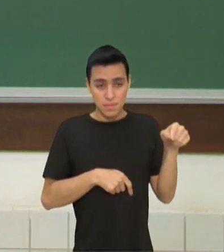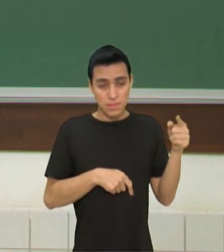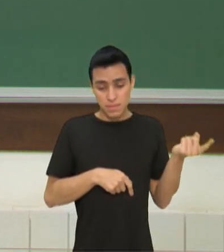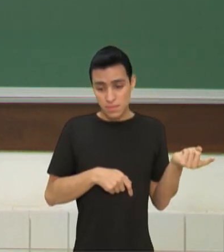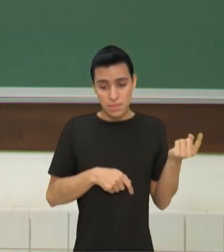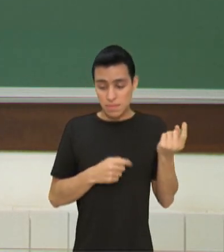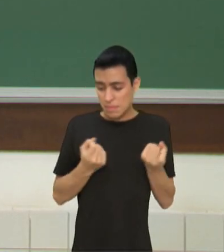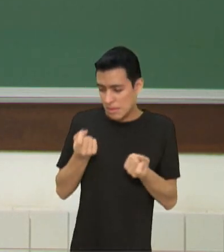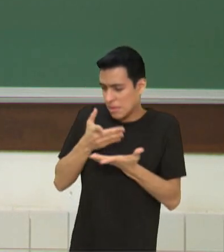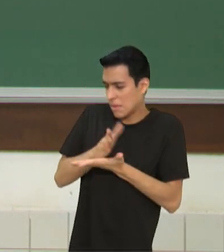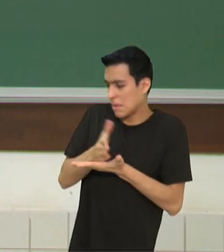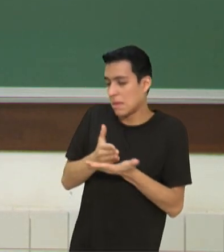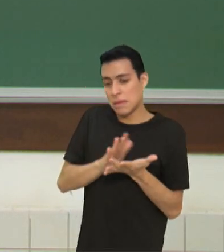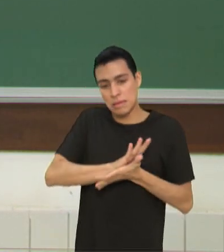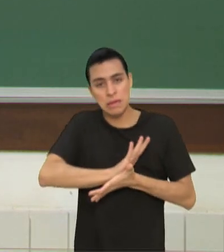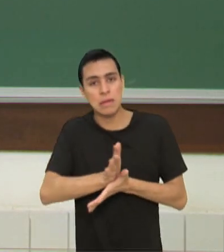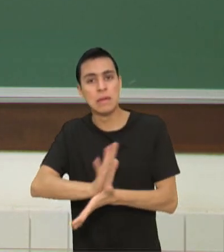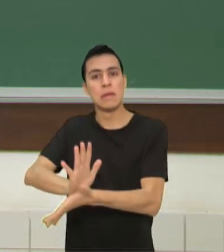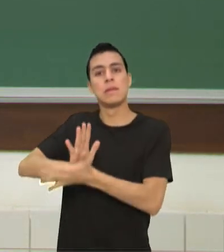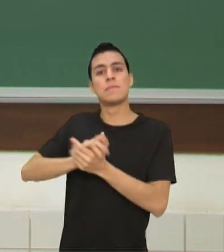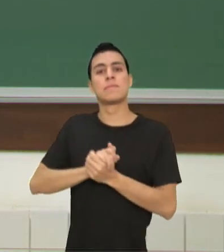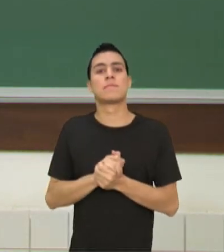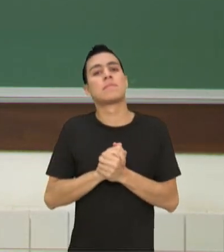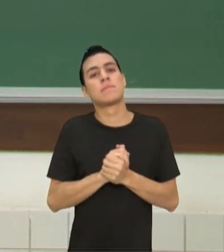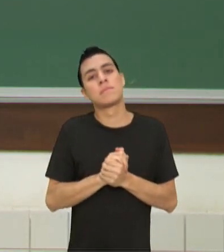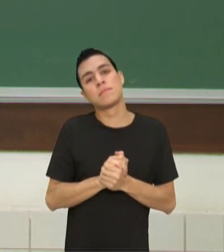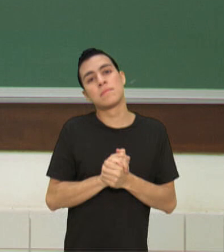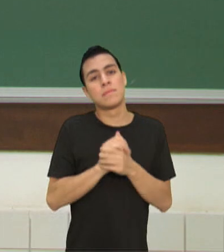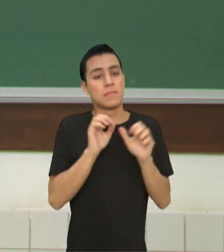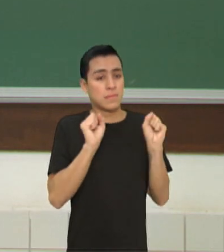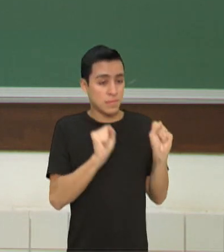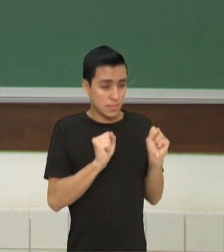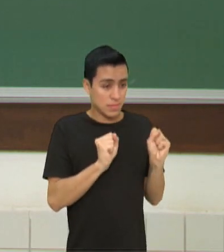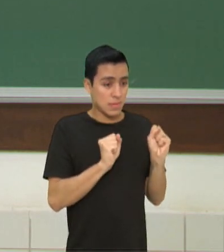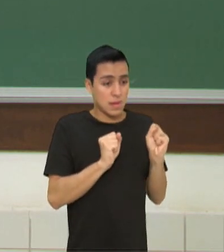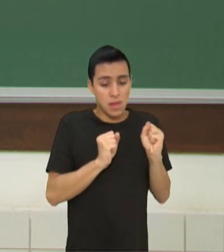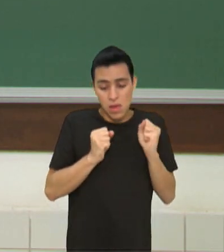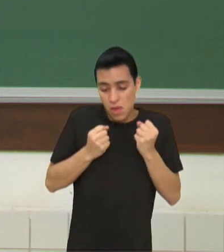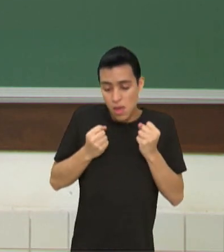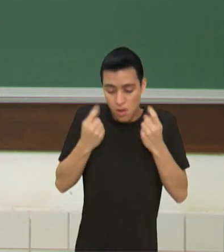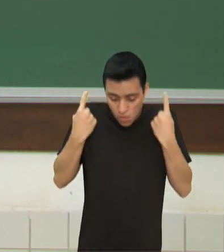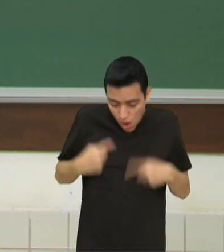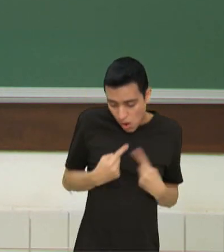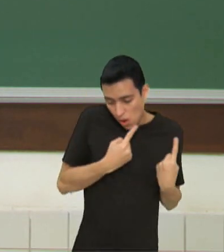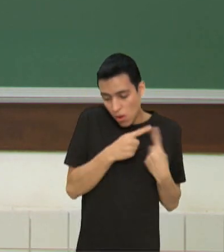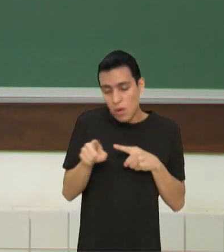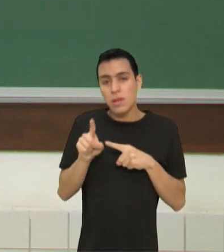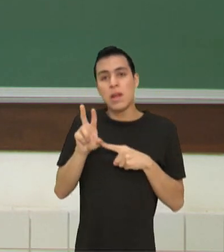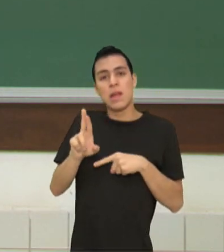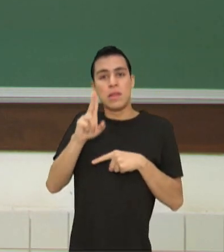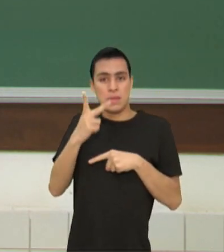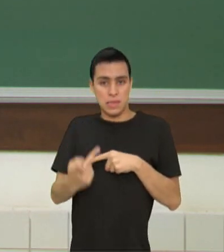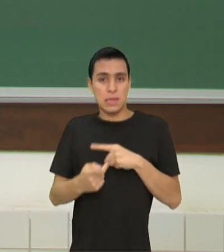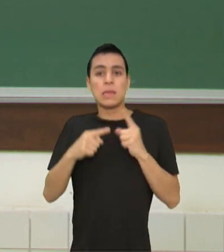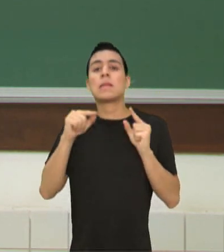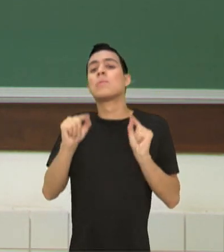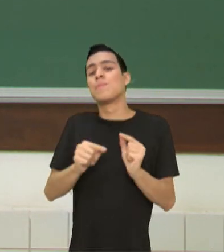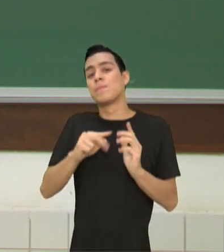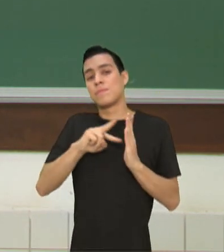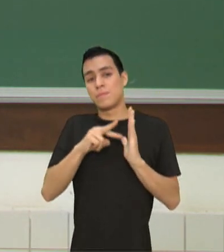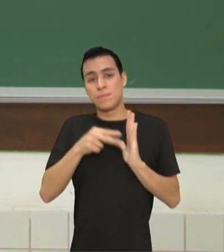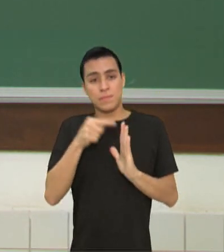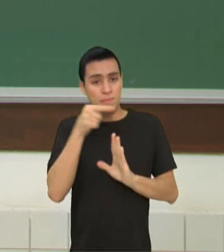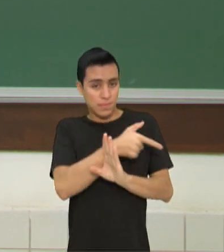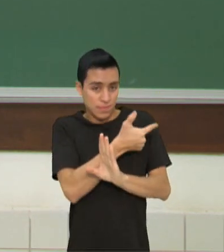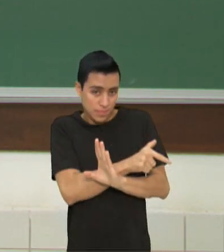laboratório. Um último exercíciozinho para vocês aí. Em 2014, no Enem, em um laboratório de